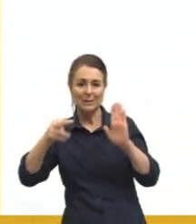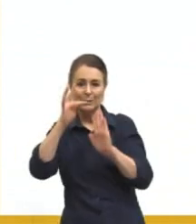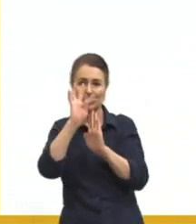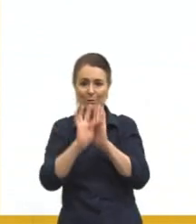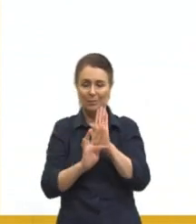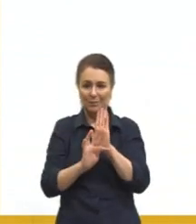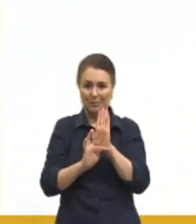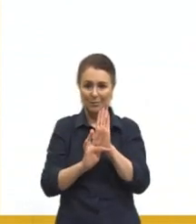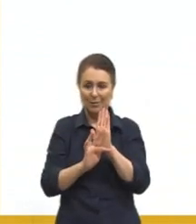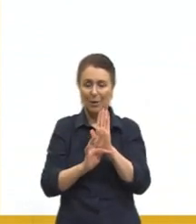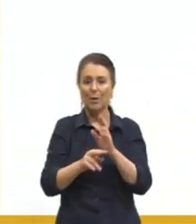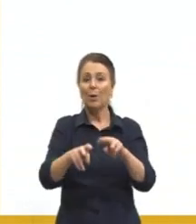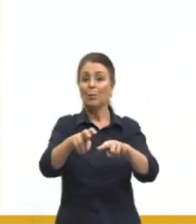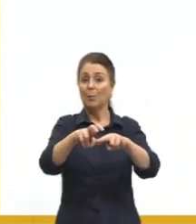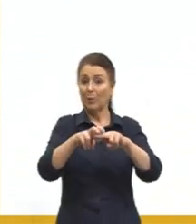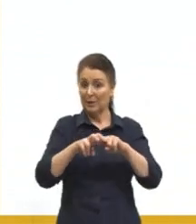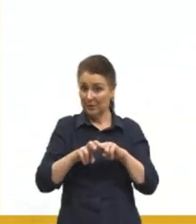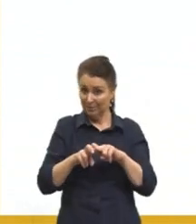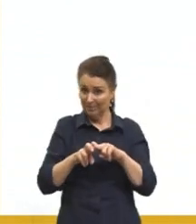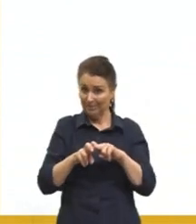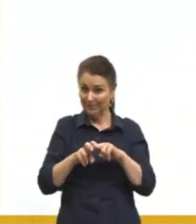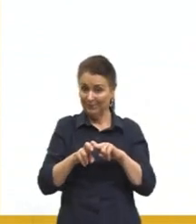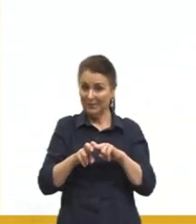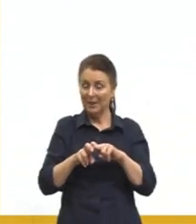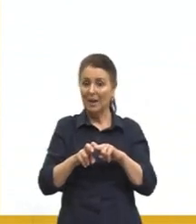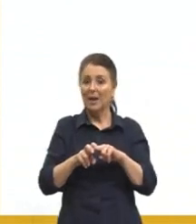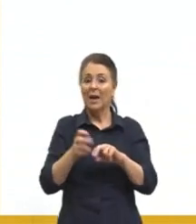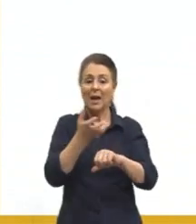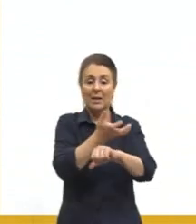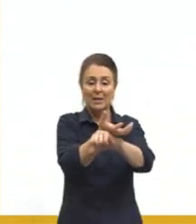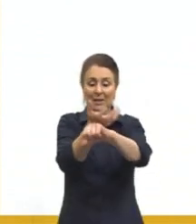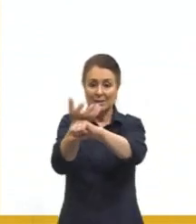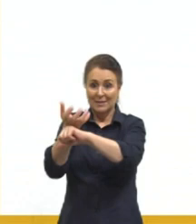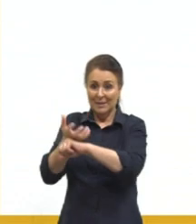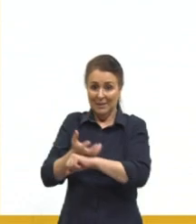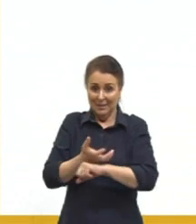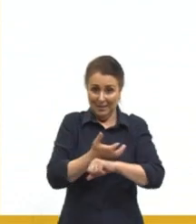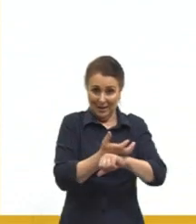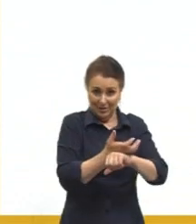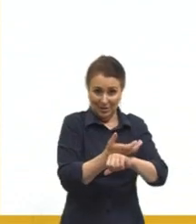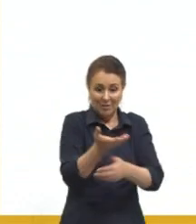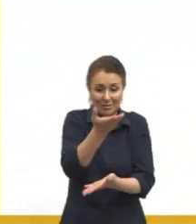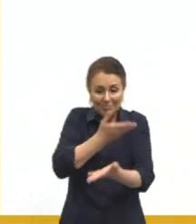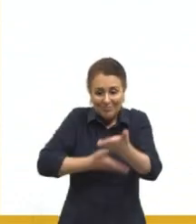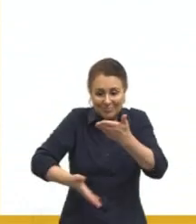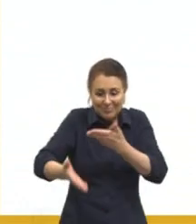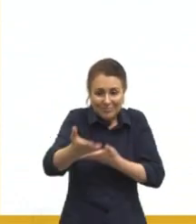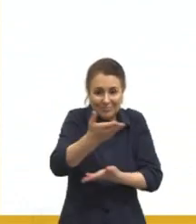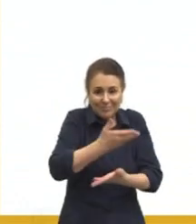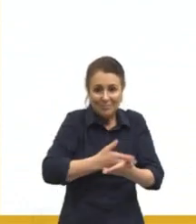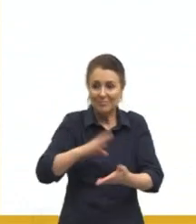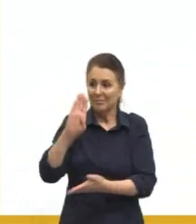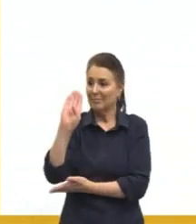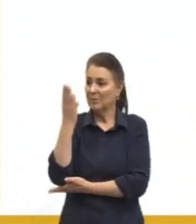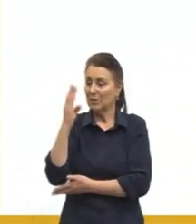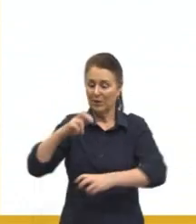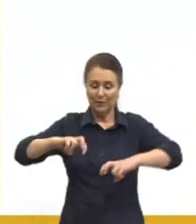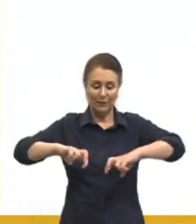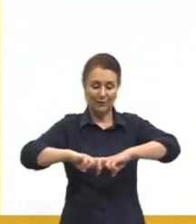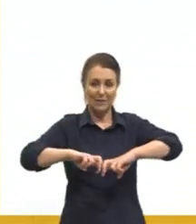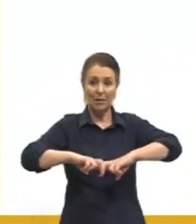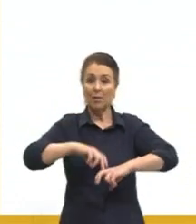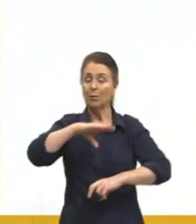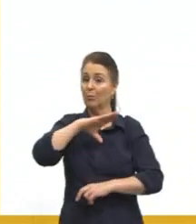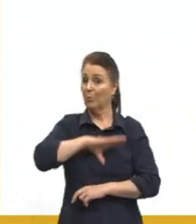tá considerando né professora a interdisciplinar interdisciplinaridade entre biologia física e também a língua